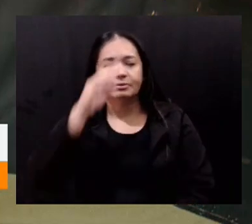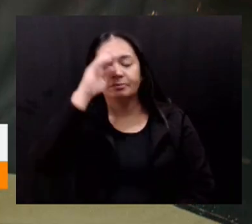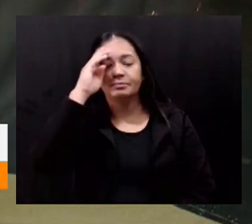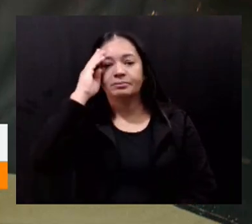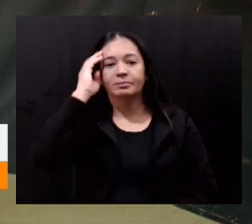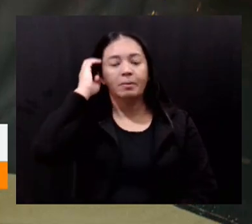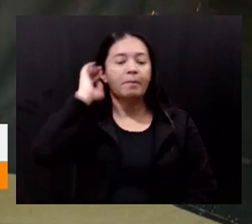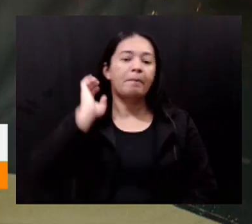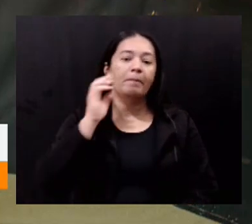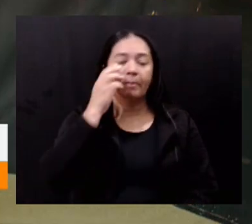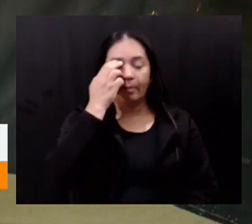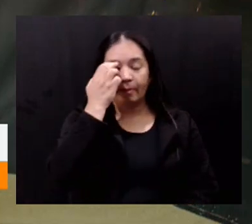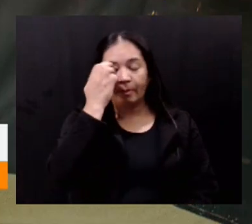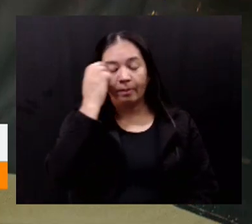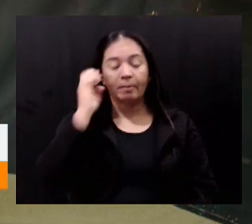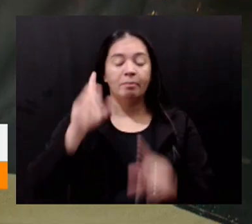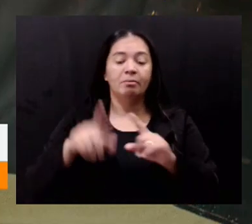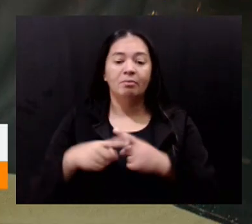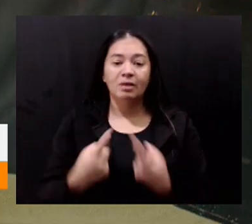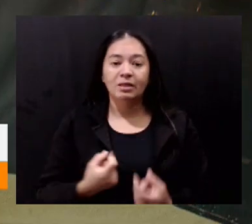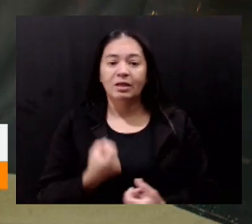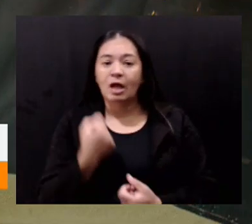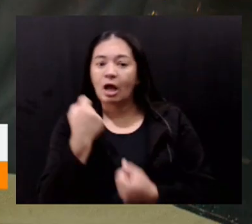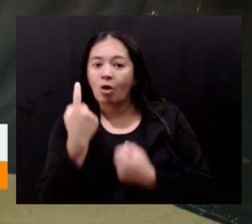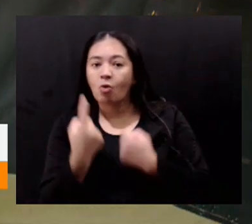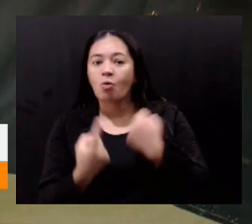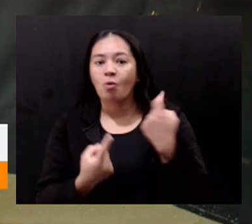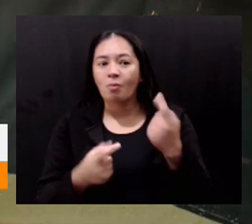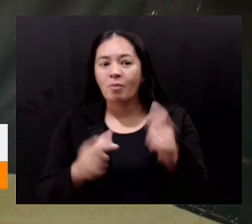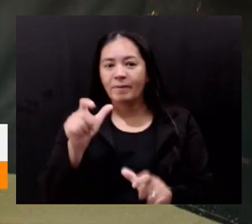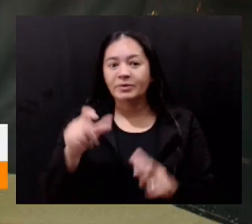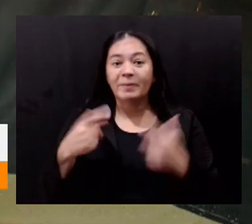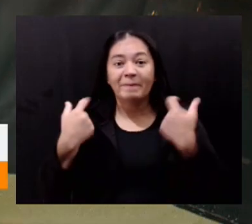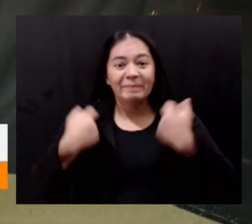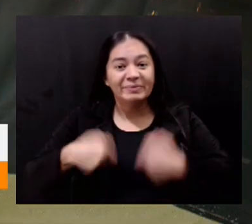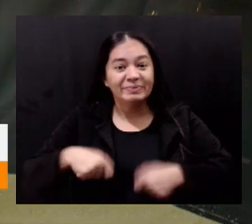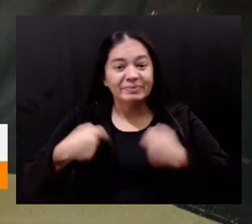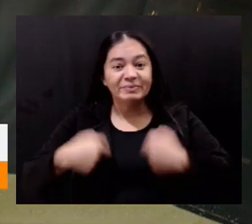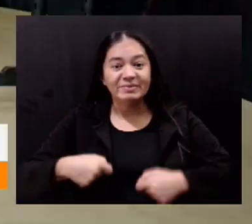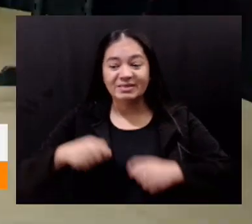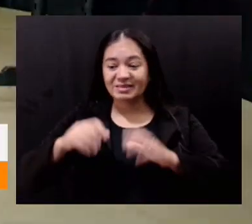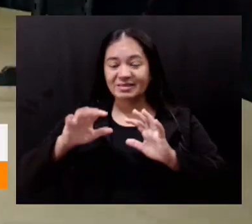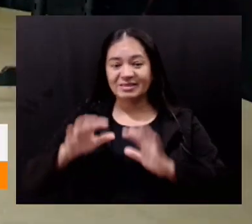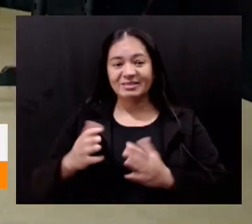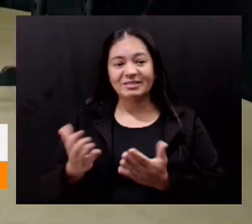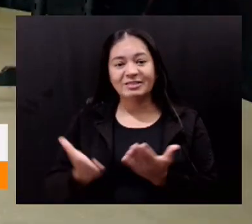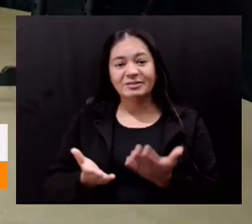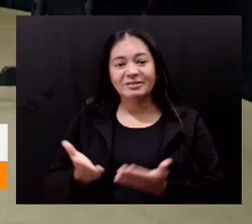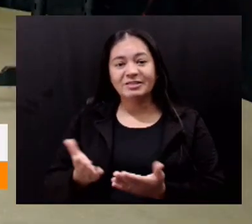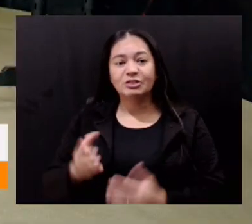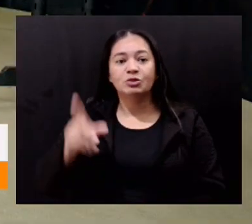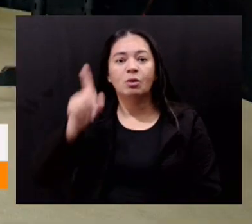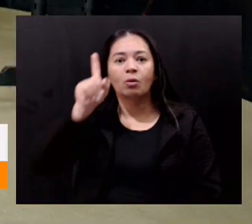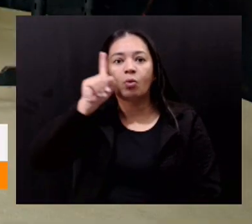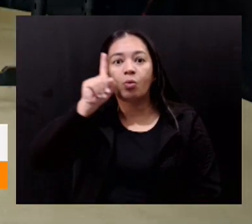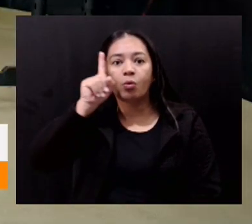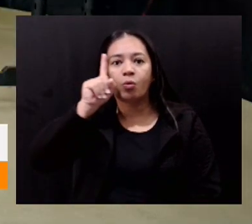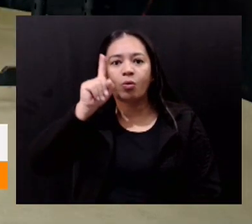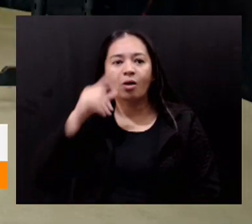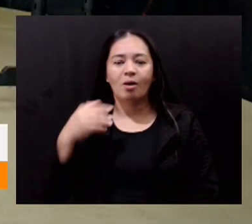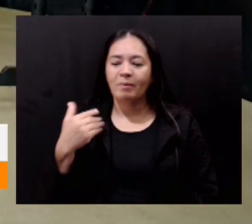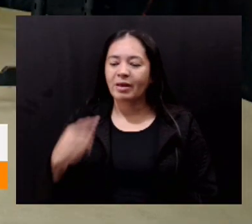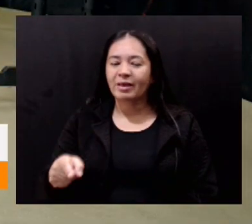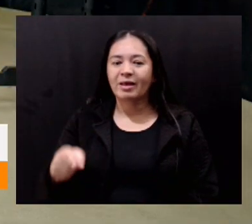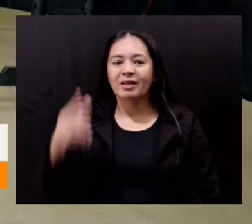pessoas que necessitam dessa manutenção Diariamente. diariamente para que ela entenda que a